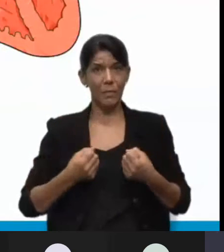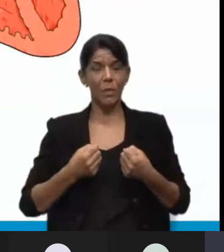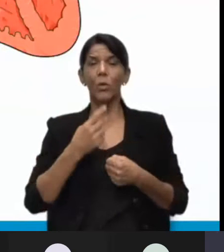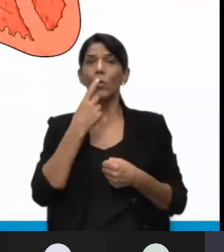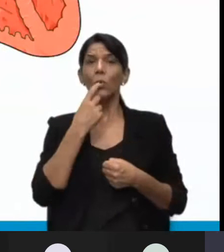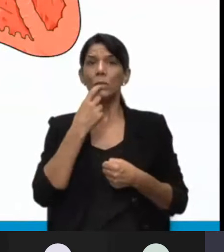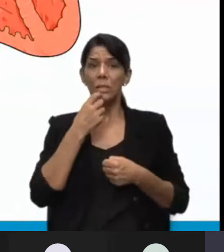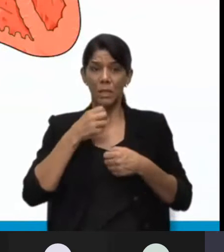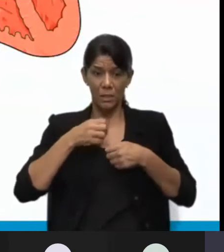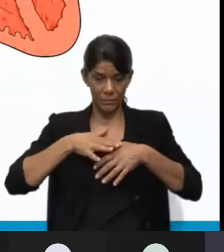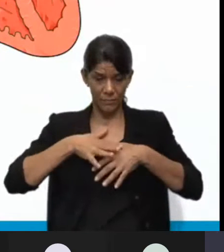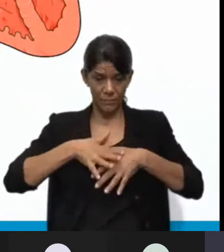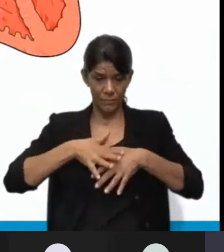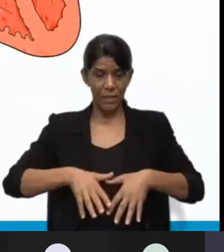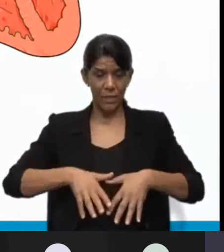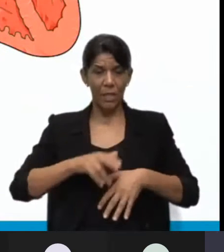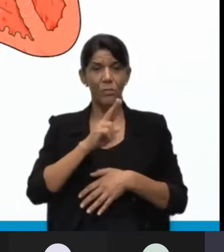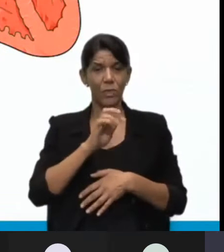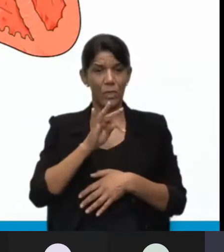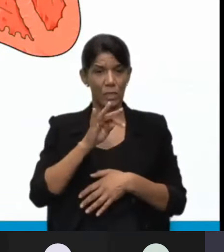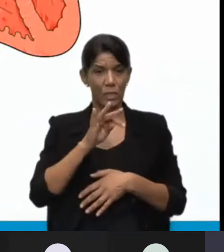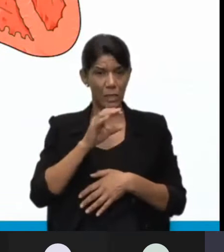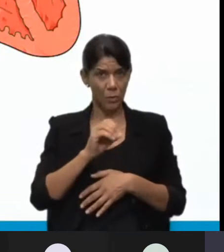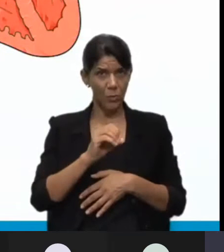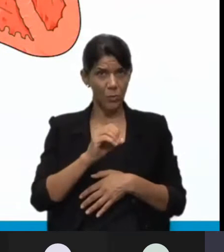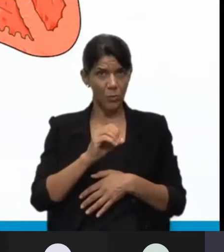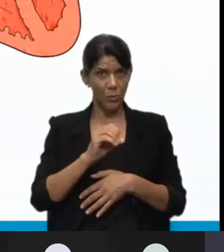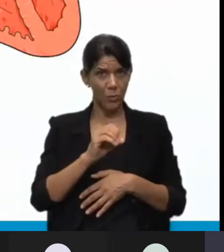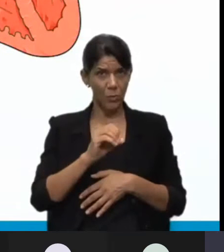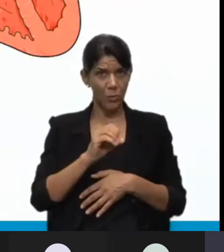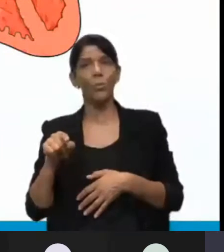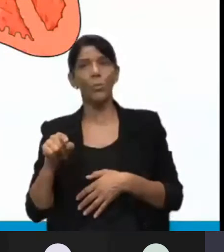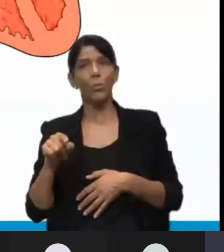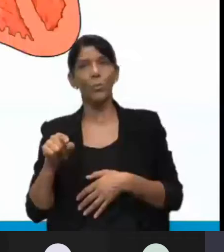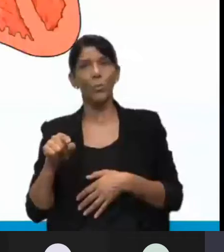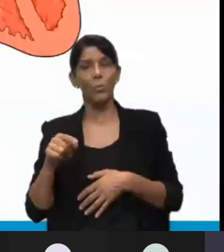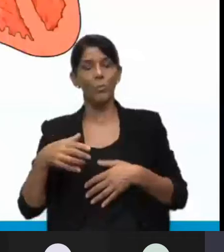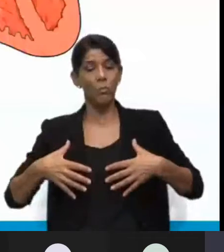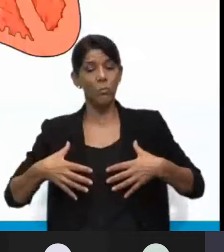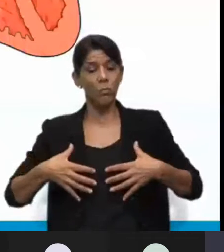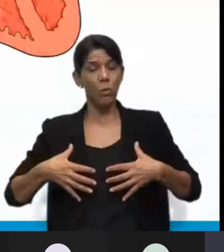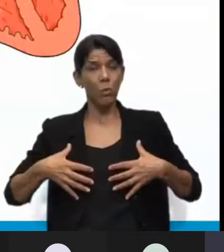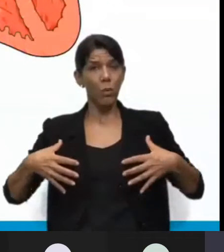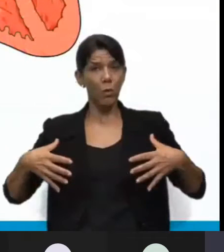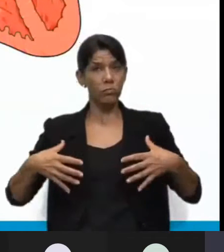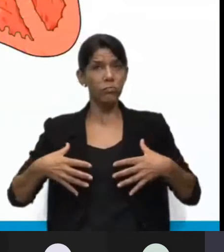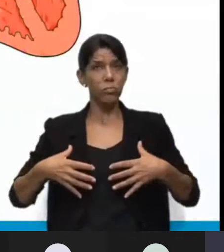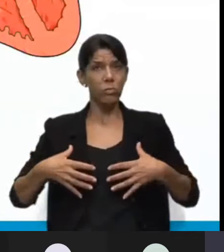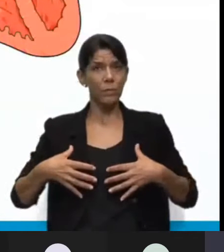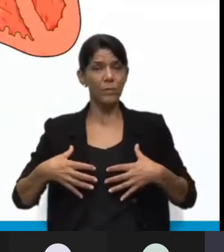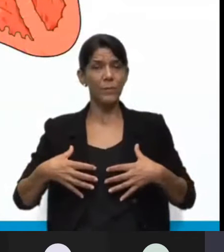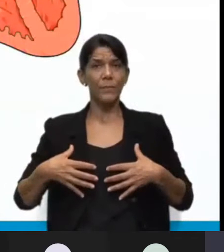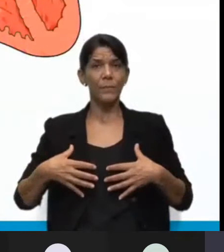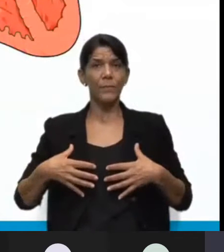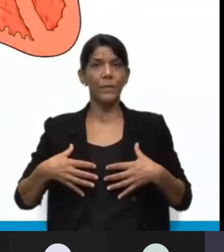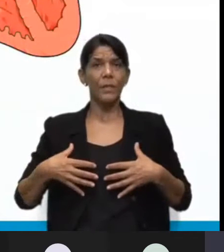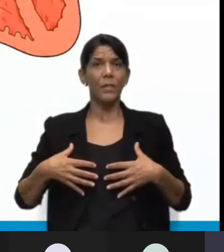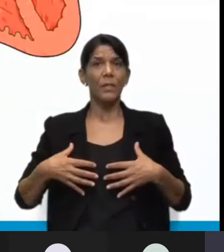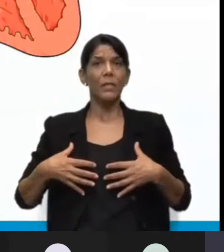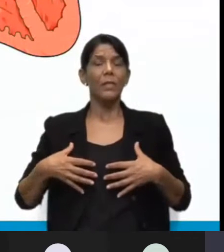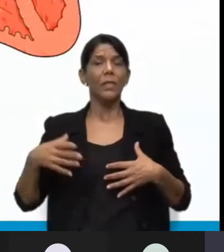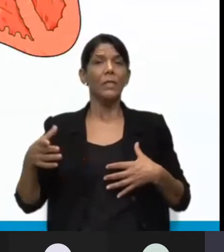o meu sangue está indo do meu ventrículo, né, para o meu pulmão, no caso do ventrículo direito para